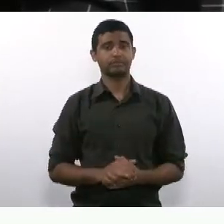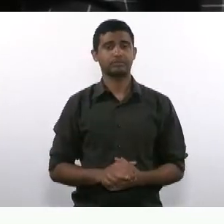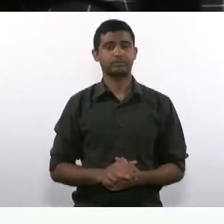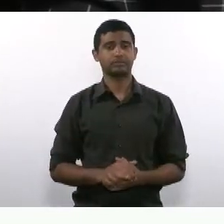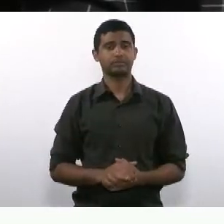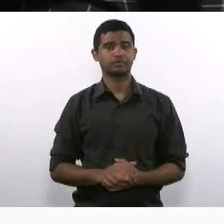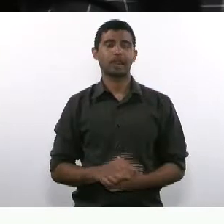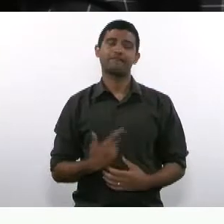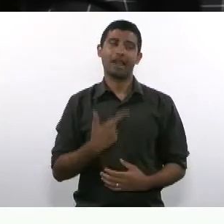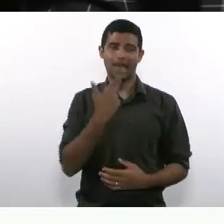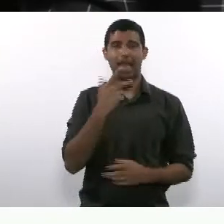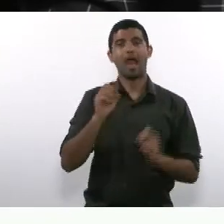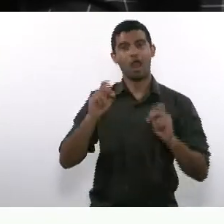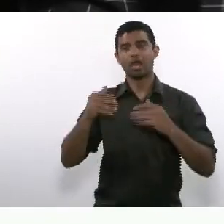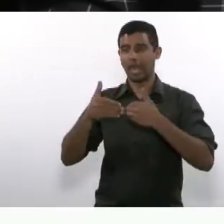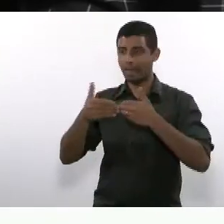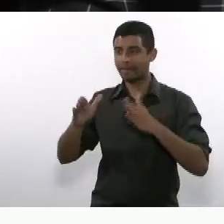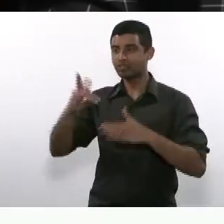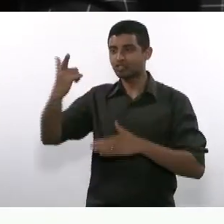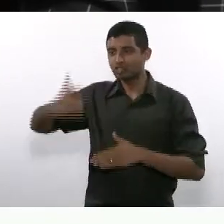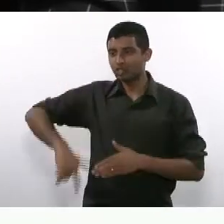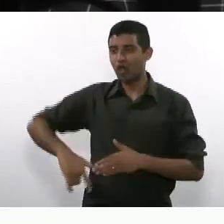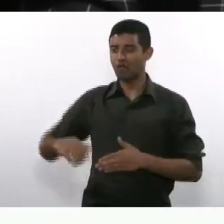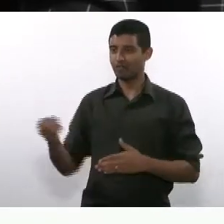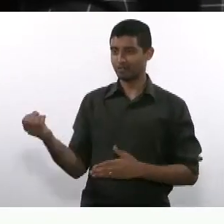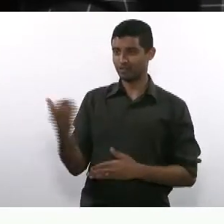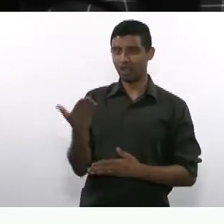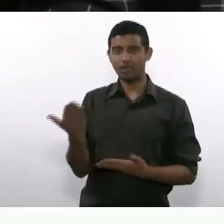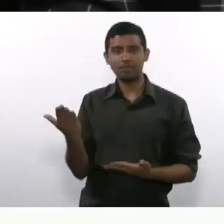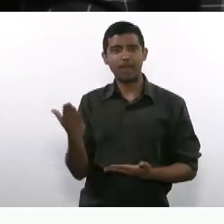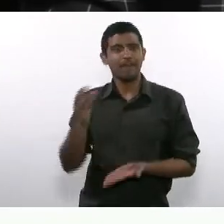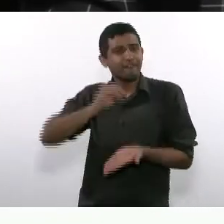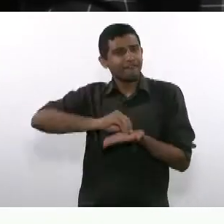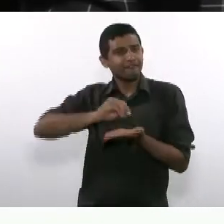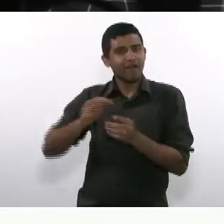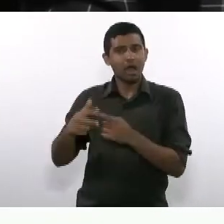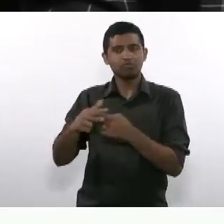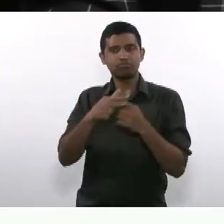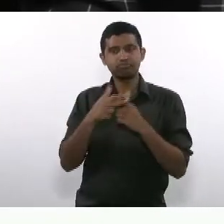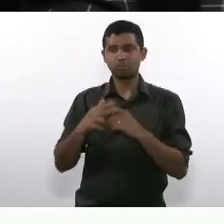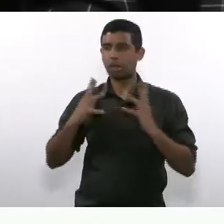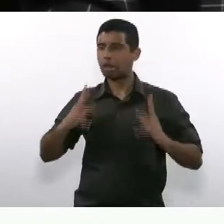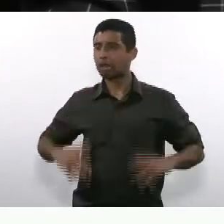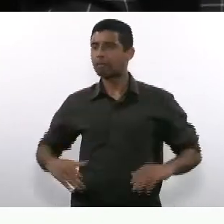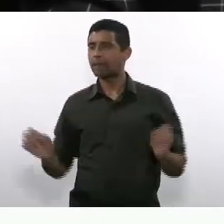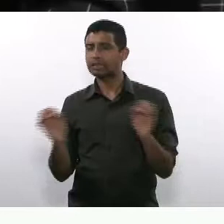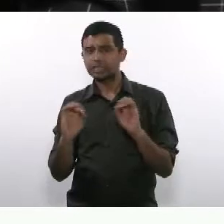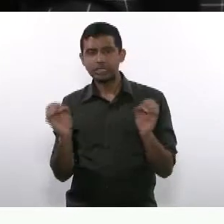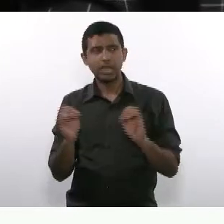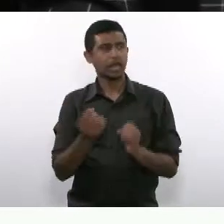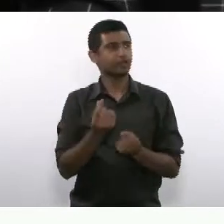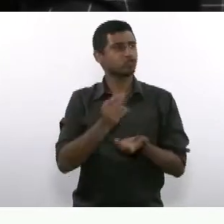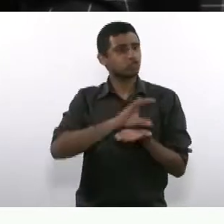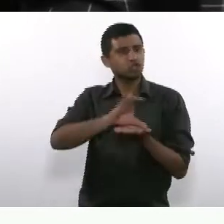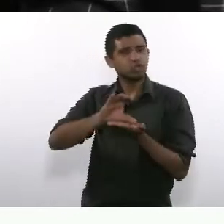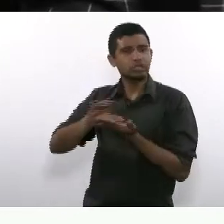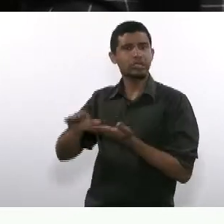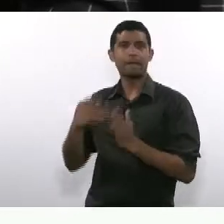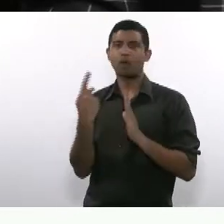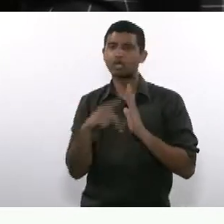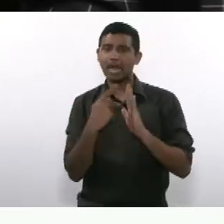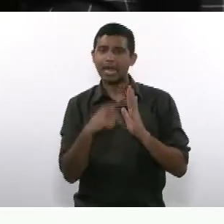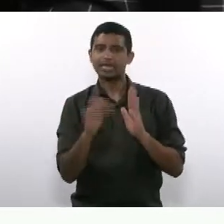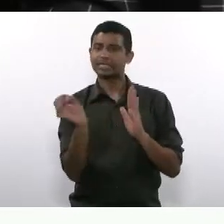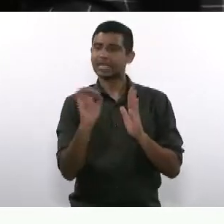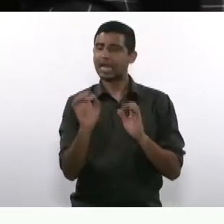voltar a funcionar, limpar, inaugurar e não ter a manutenção, não ter a limpeza, não ter o custeio, não ter a portaria, não ter a